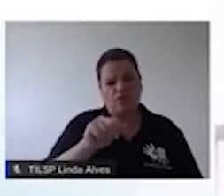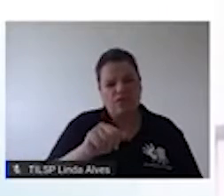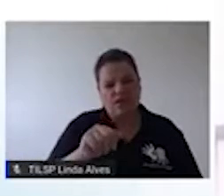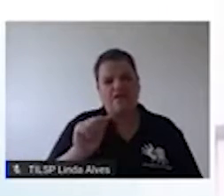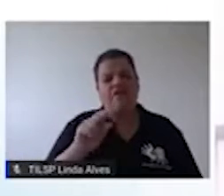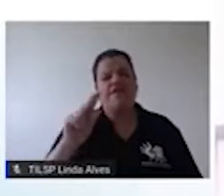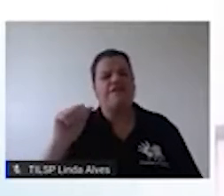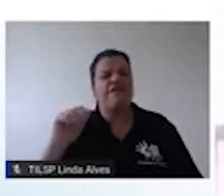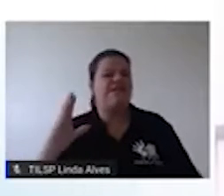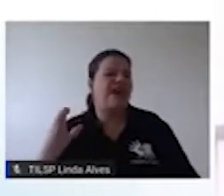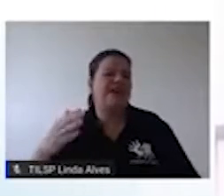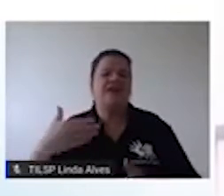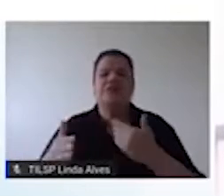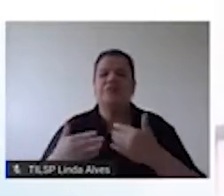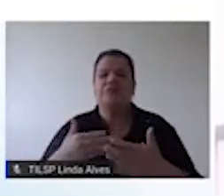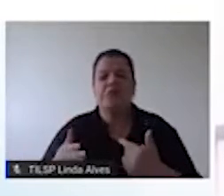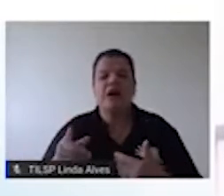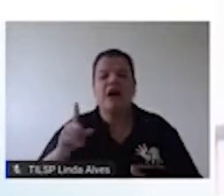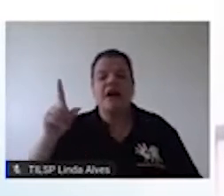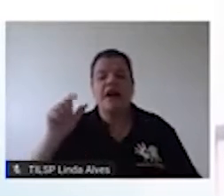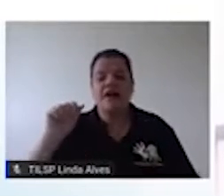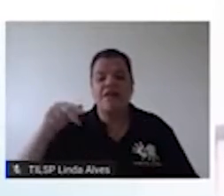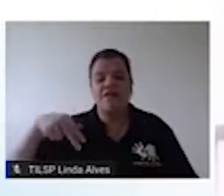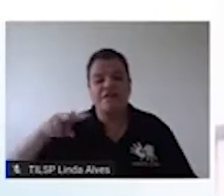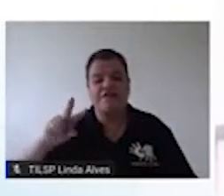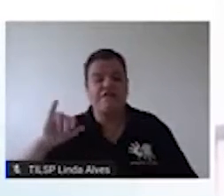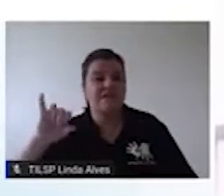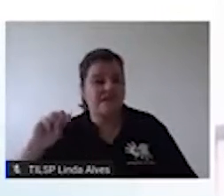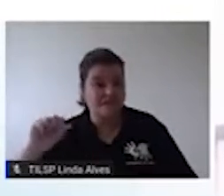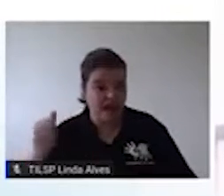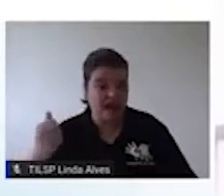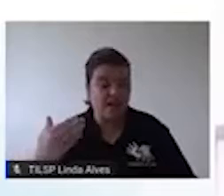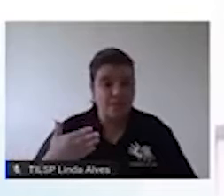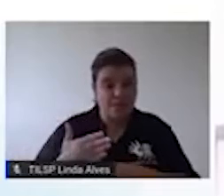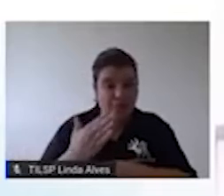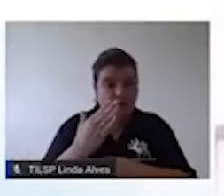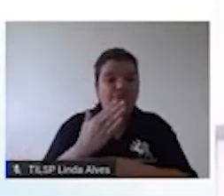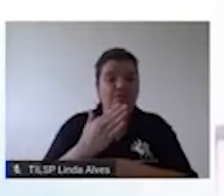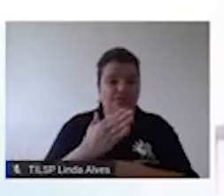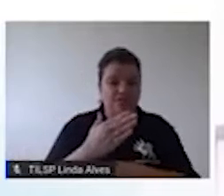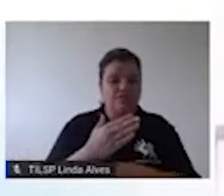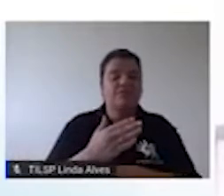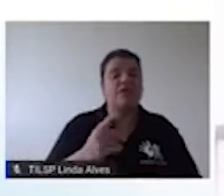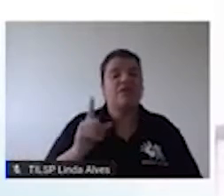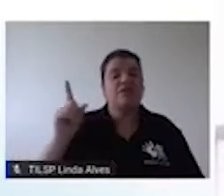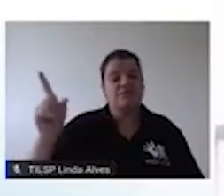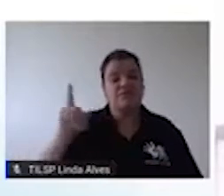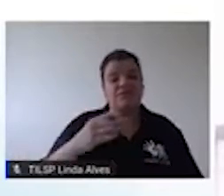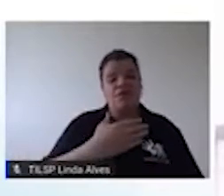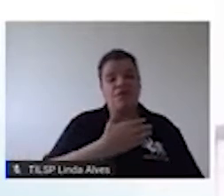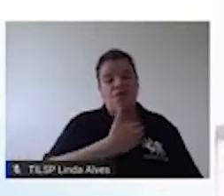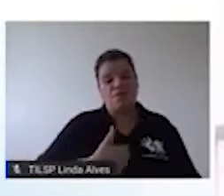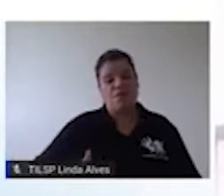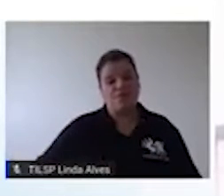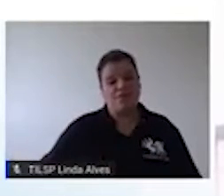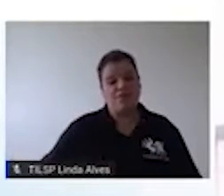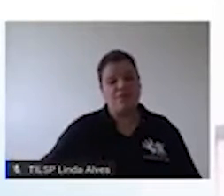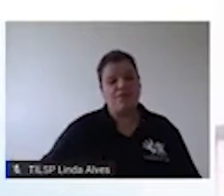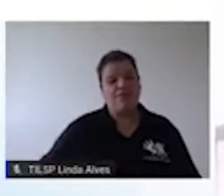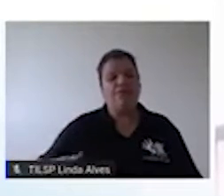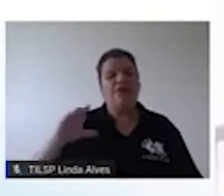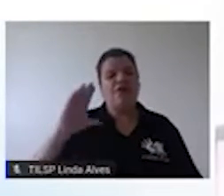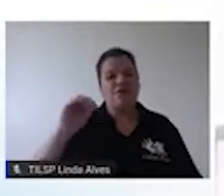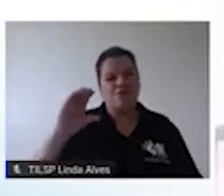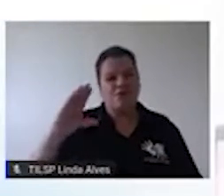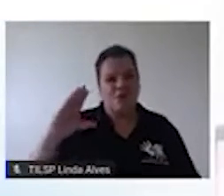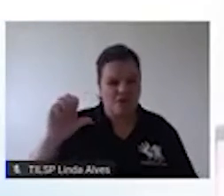ser aprovado pela Anvisa, já que a vacina contratada pelo governo, a vacina de Oxford, lá